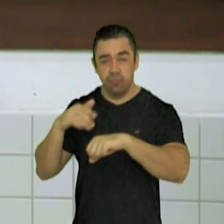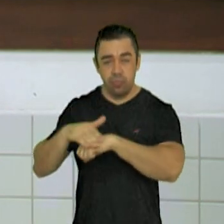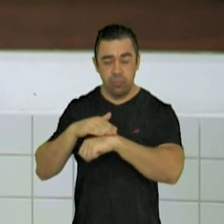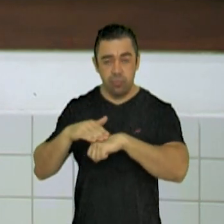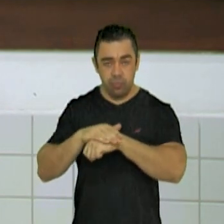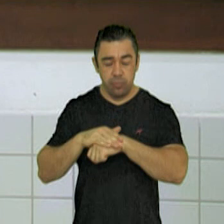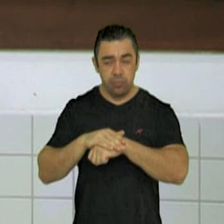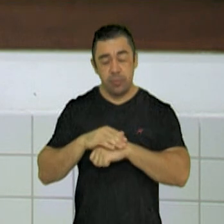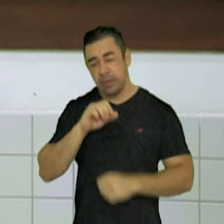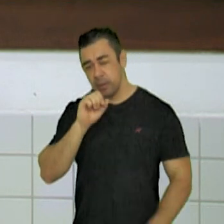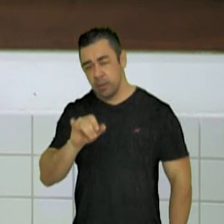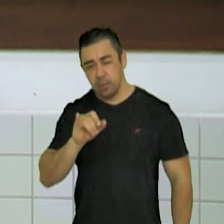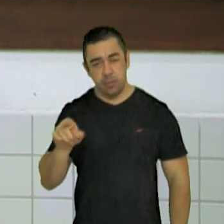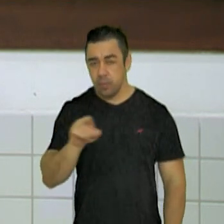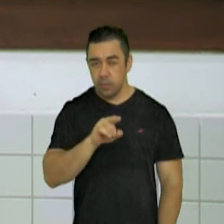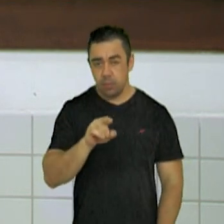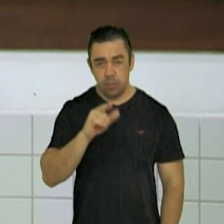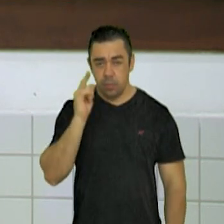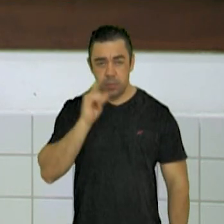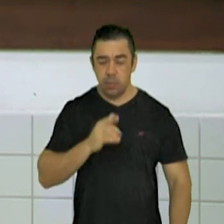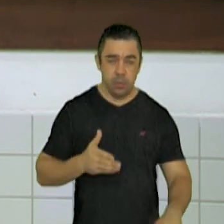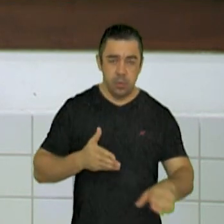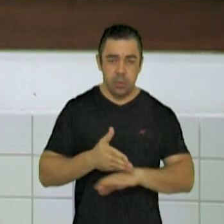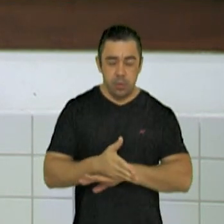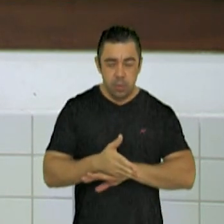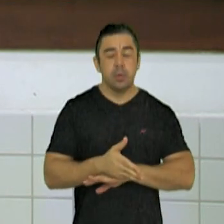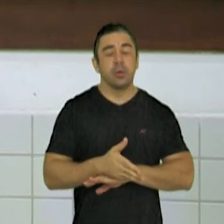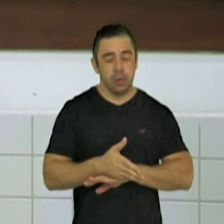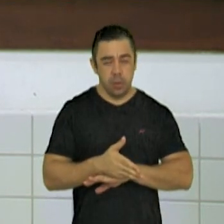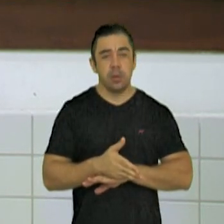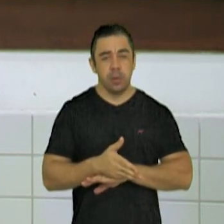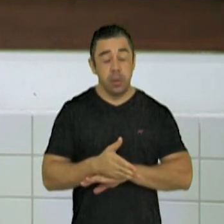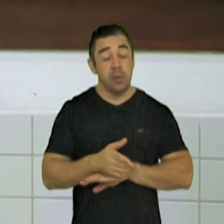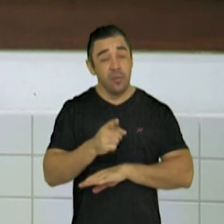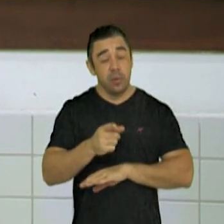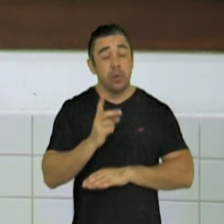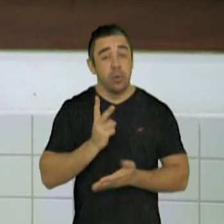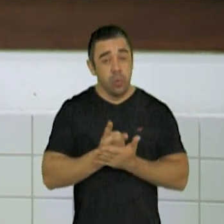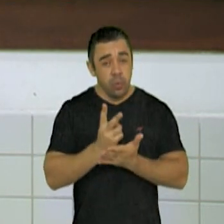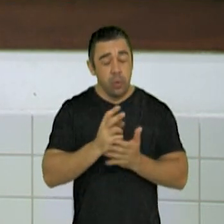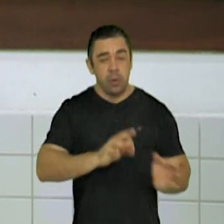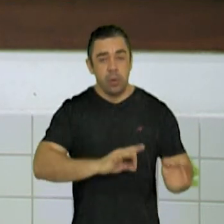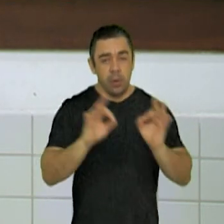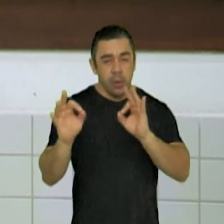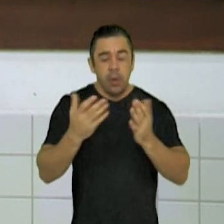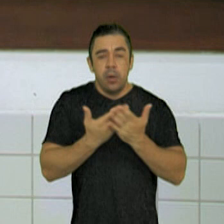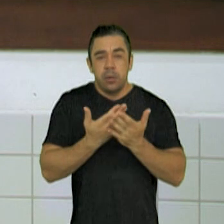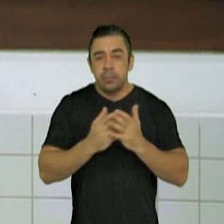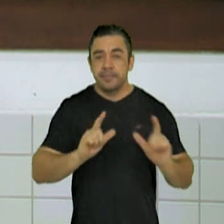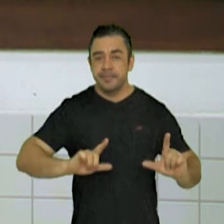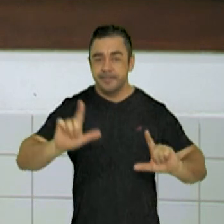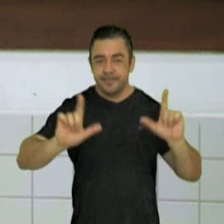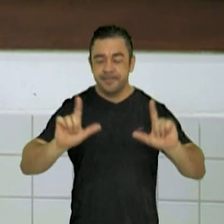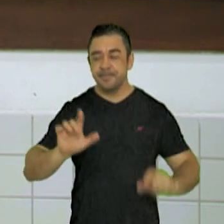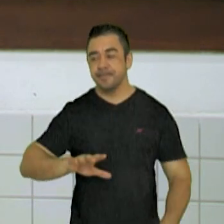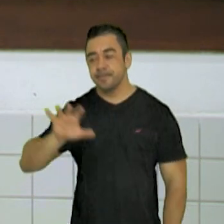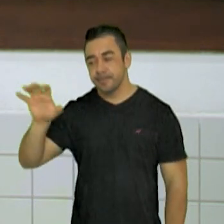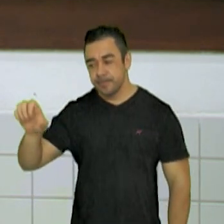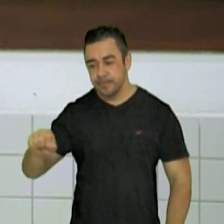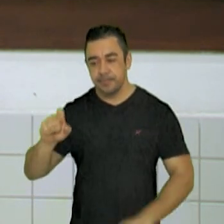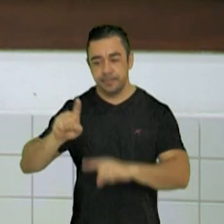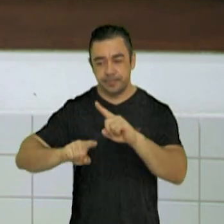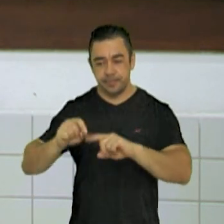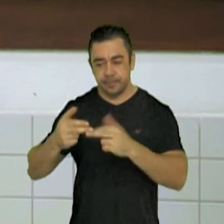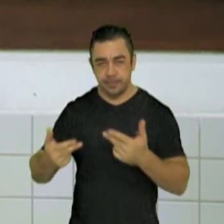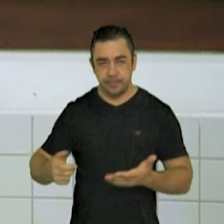dúvidas. E se porventura você ainda não tem acesso às salas virtuais, continue assistindo às aulas Paraná pela TV e retirando o material impresso